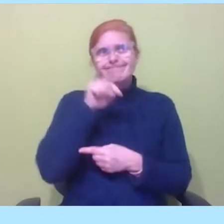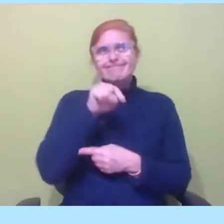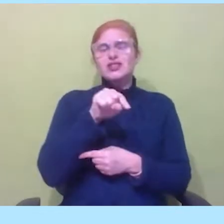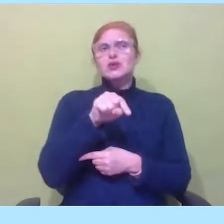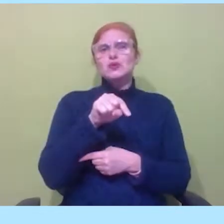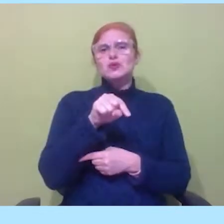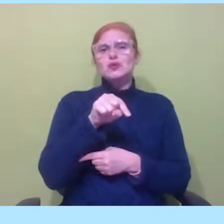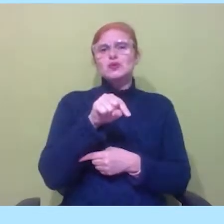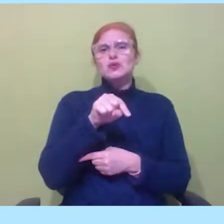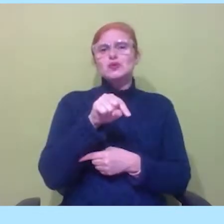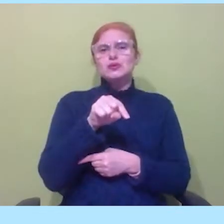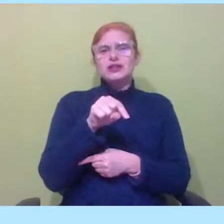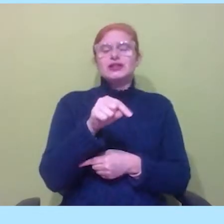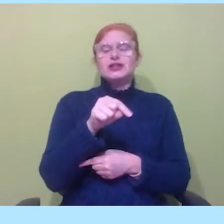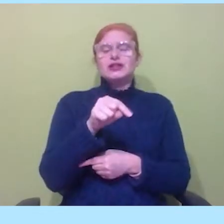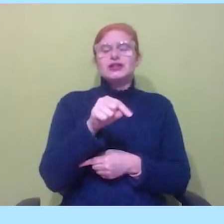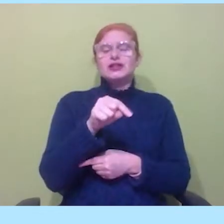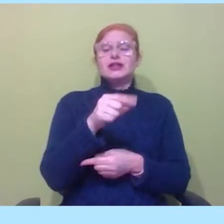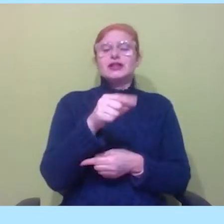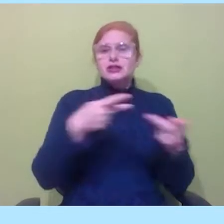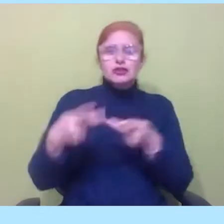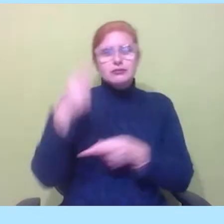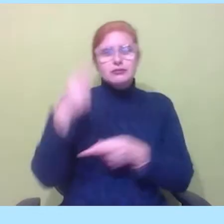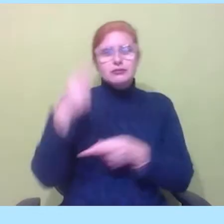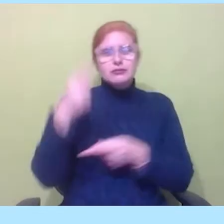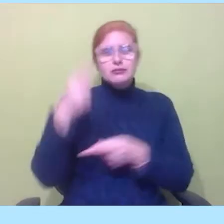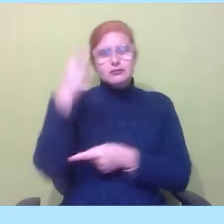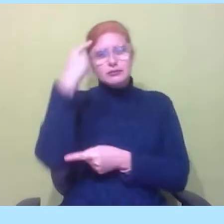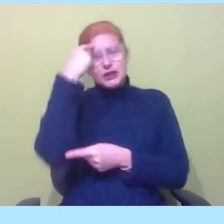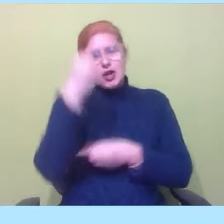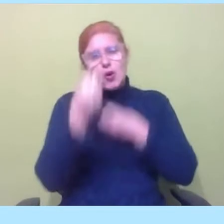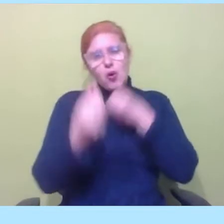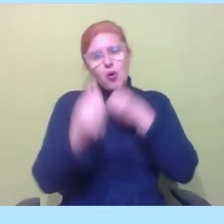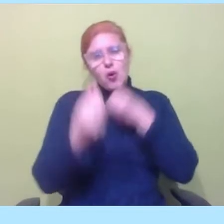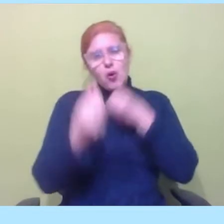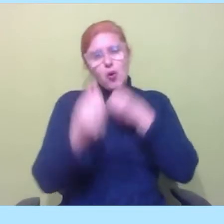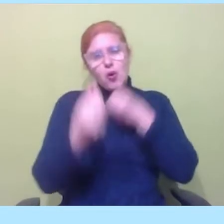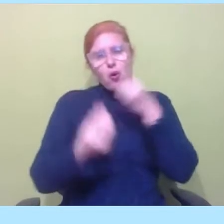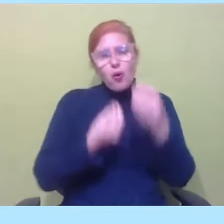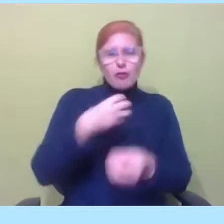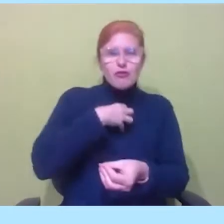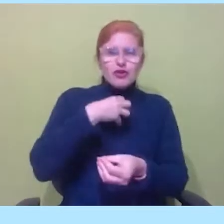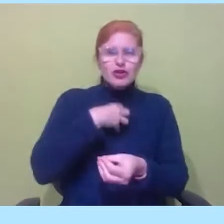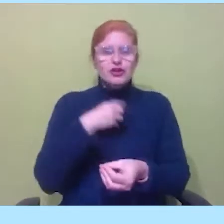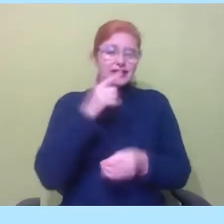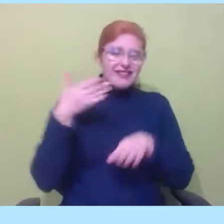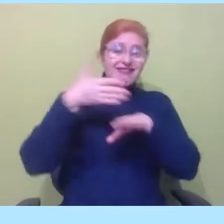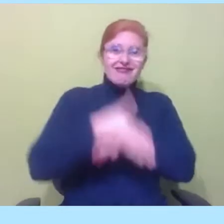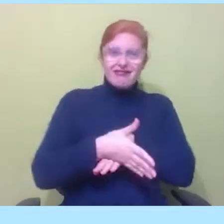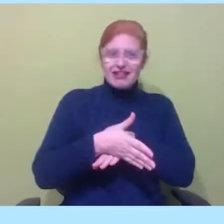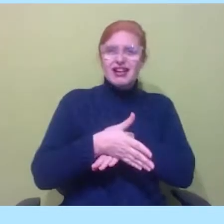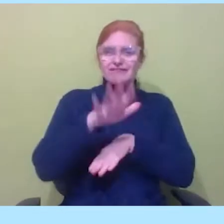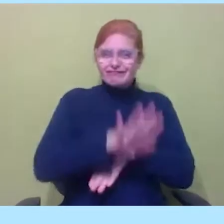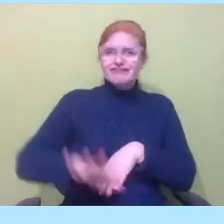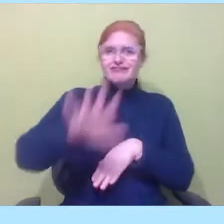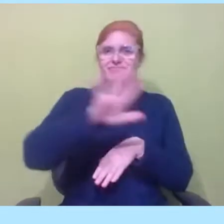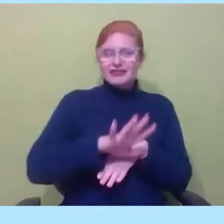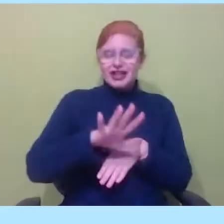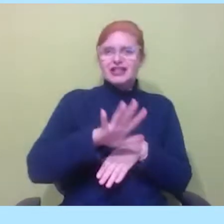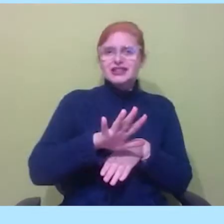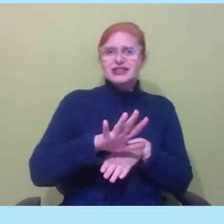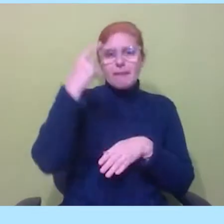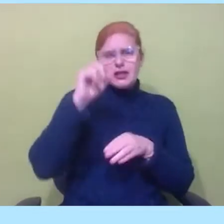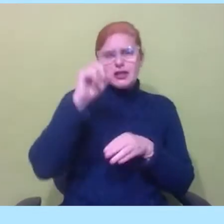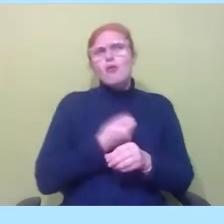é pensar, né, de que forma que a gente pode se inserir nesses cenários, considerando o que significam esses